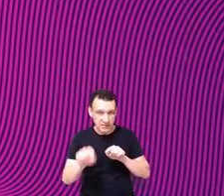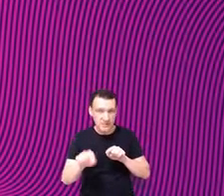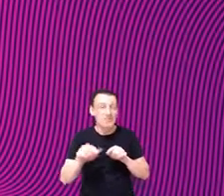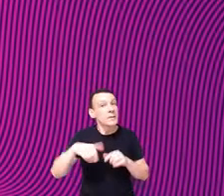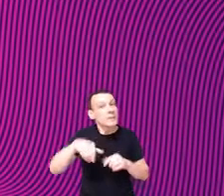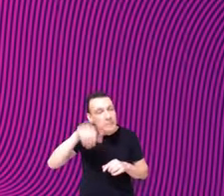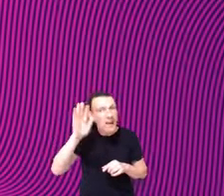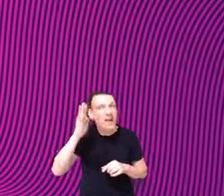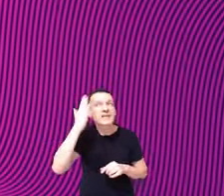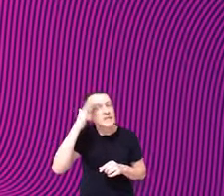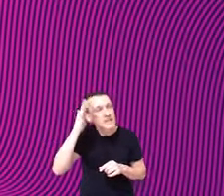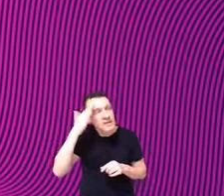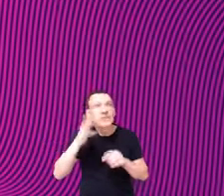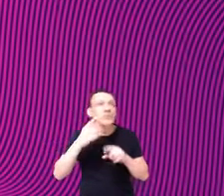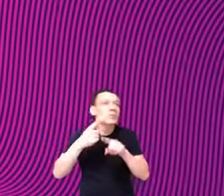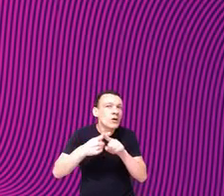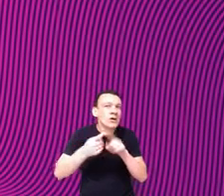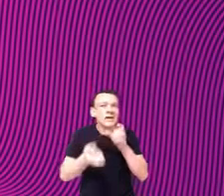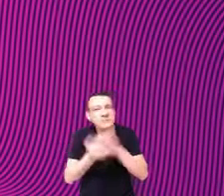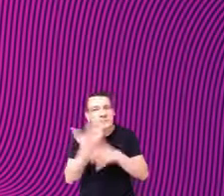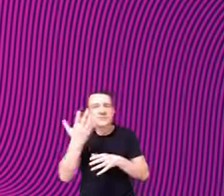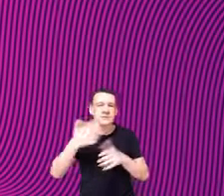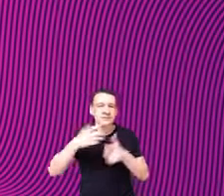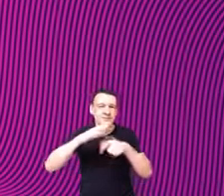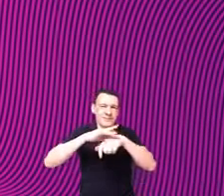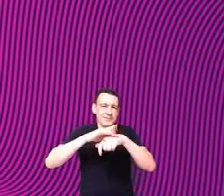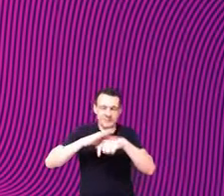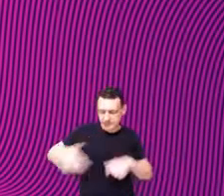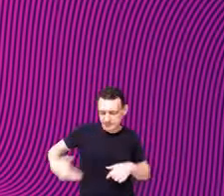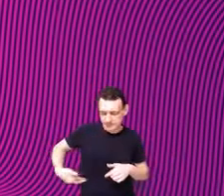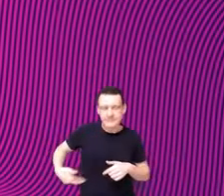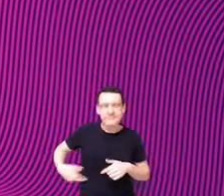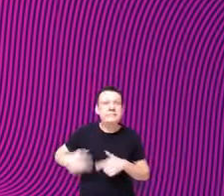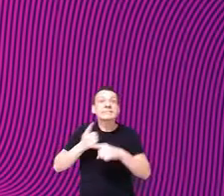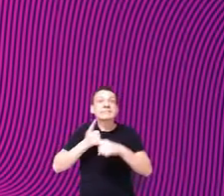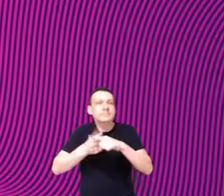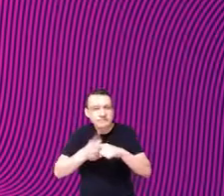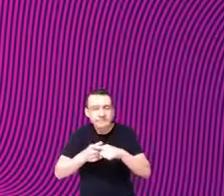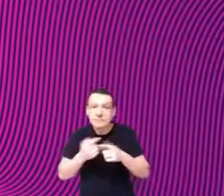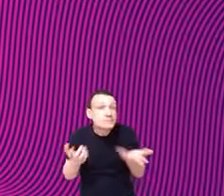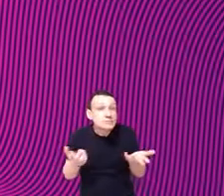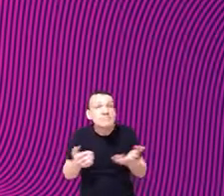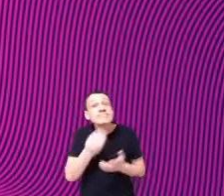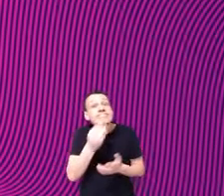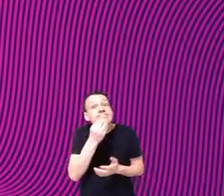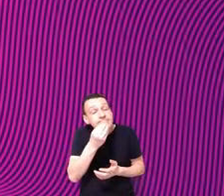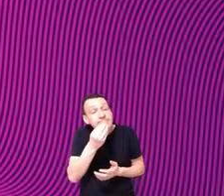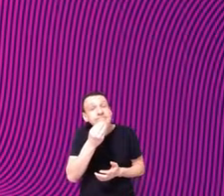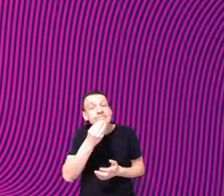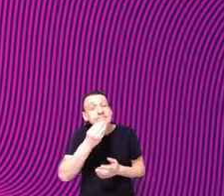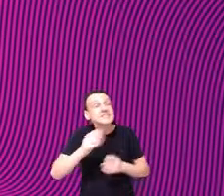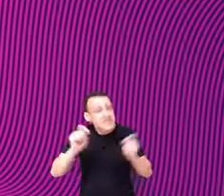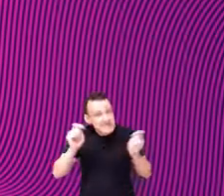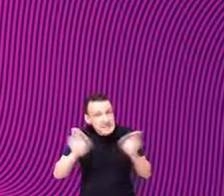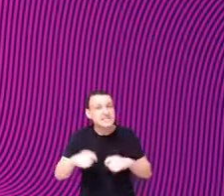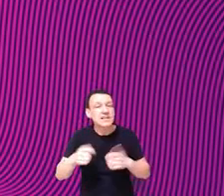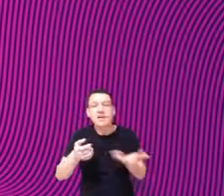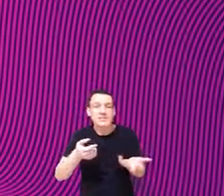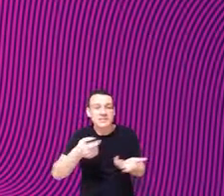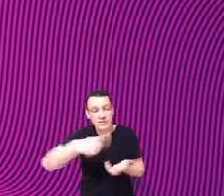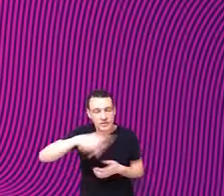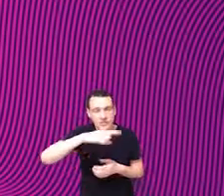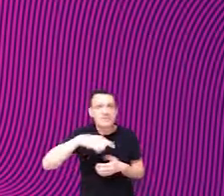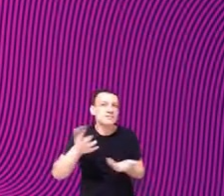está provocando a doença renal crônica. Não é uma baita janela de oportunidades que a gente teria de investir um grande...